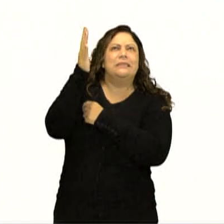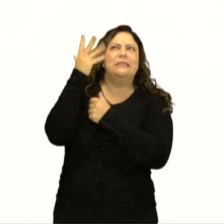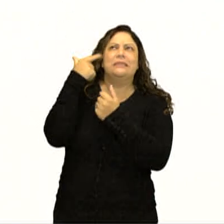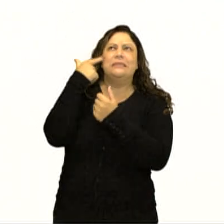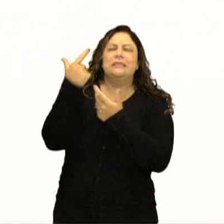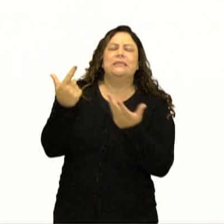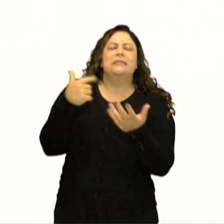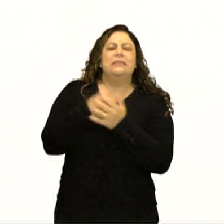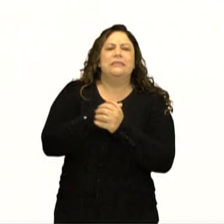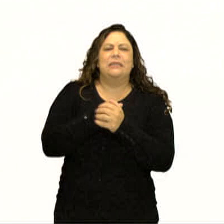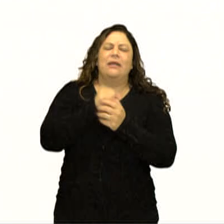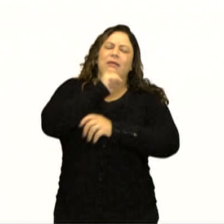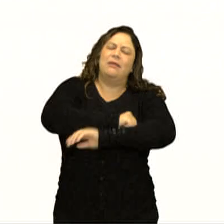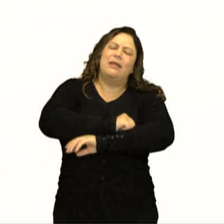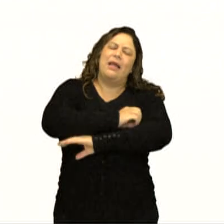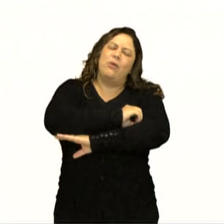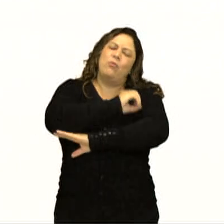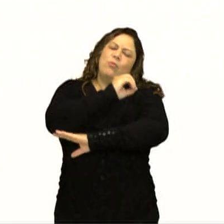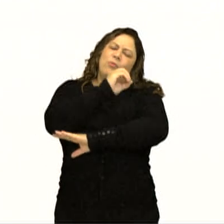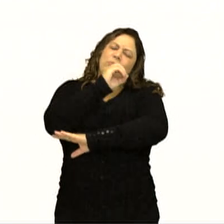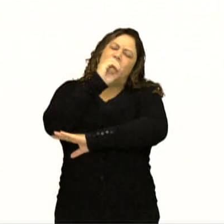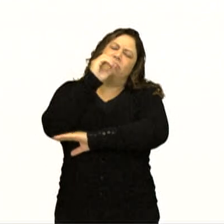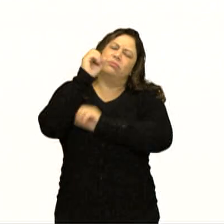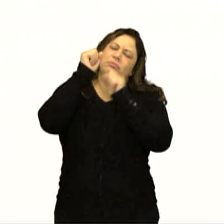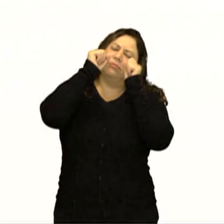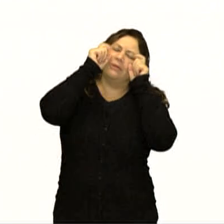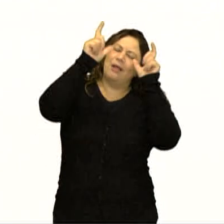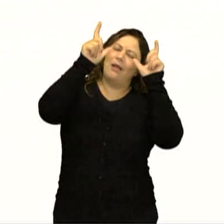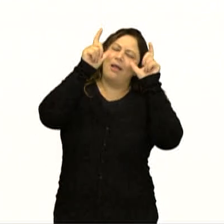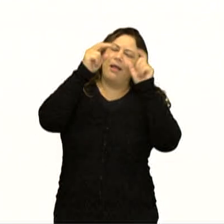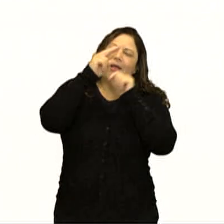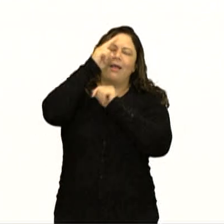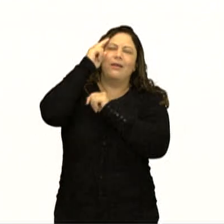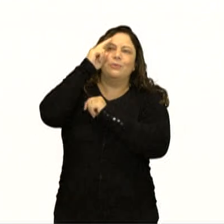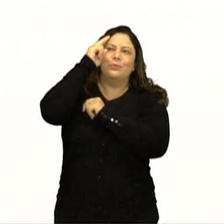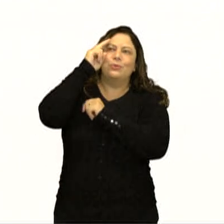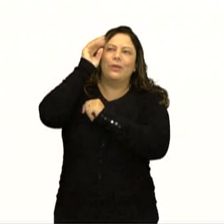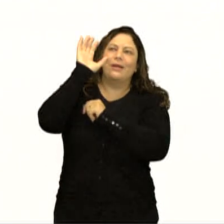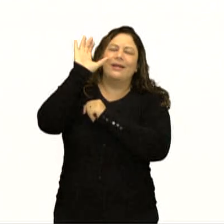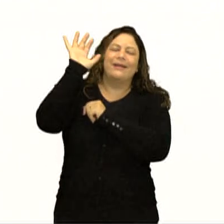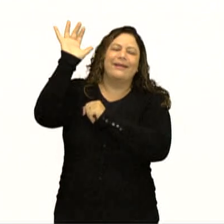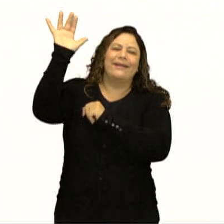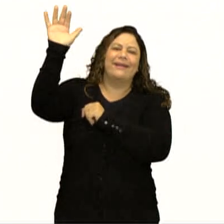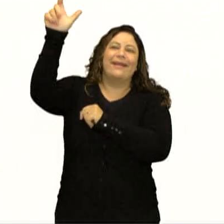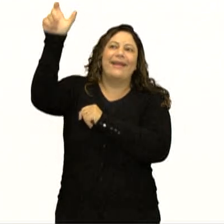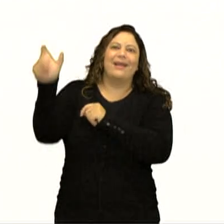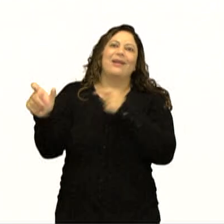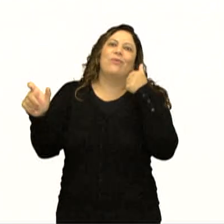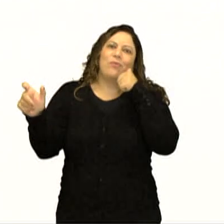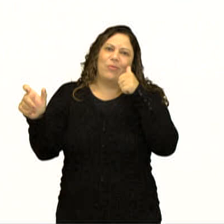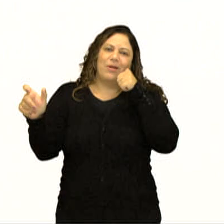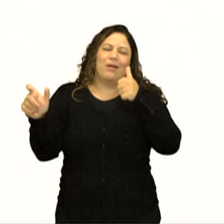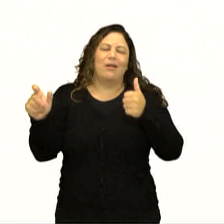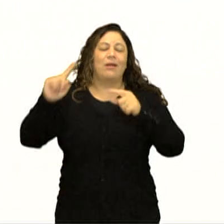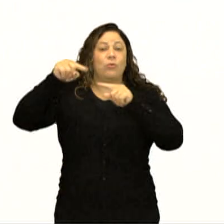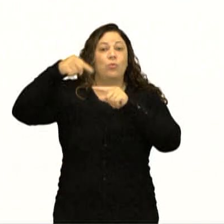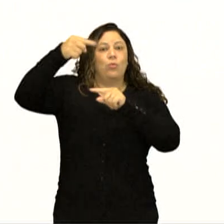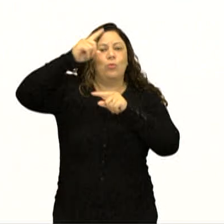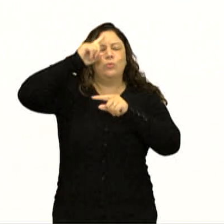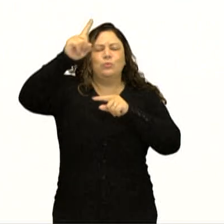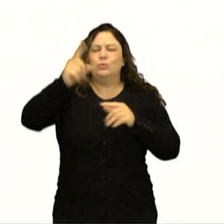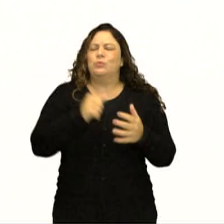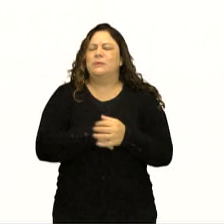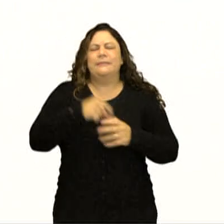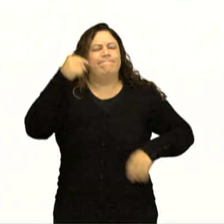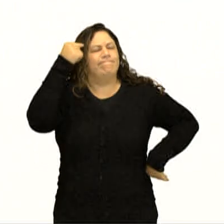quando conseguiu adormecer para sonhar com ela. E no dia seguinte não se passou um minuto sem que